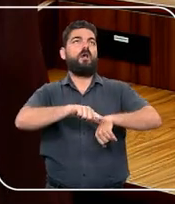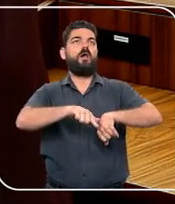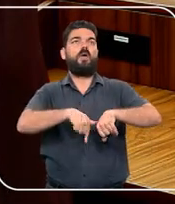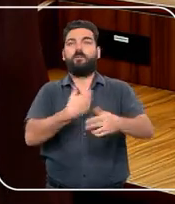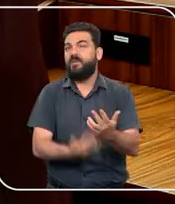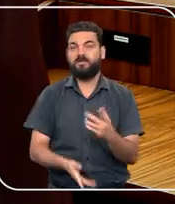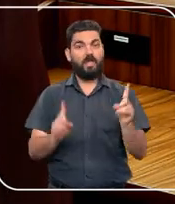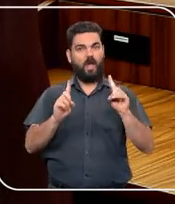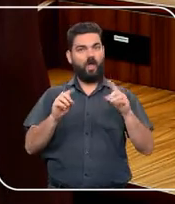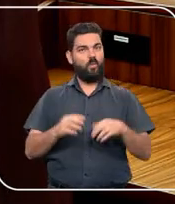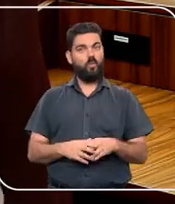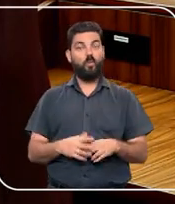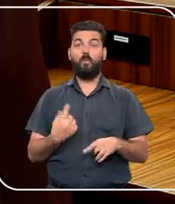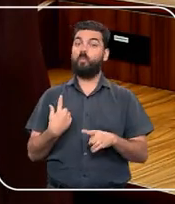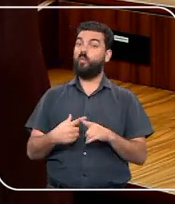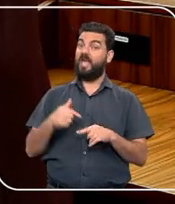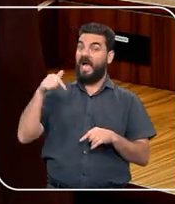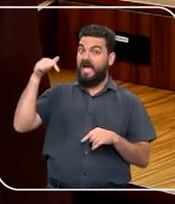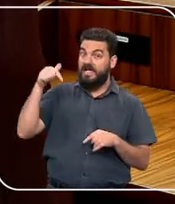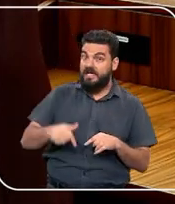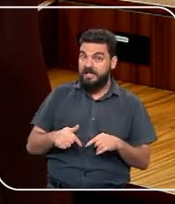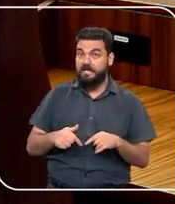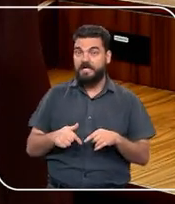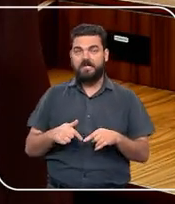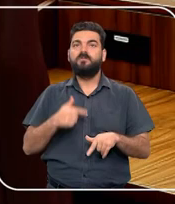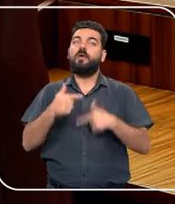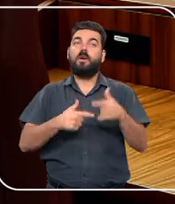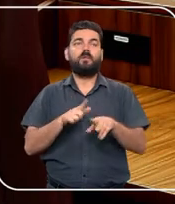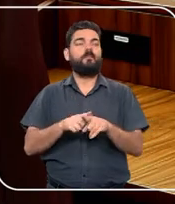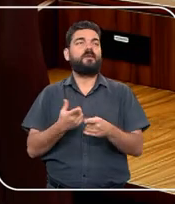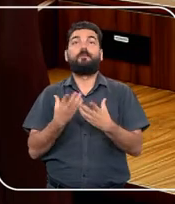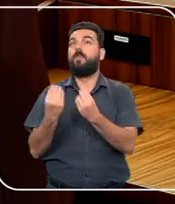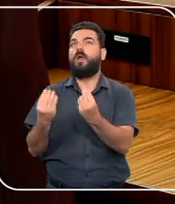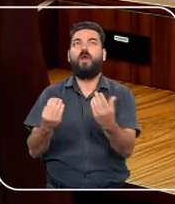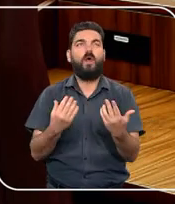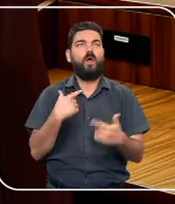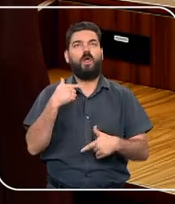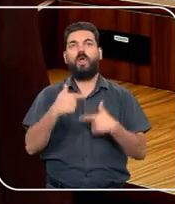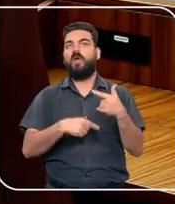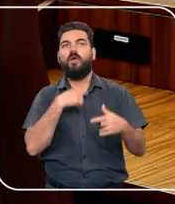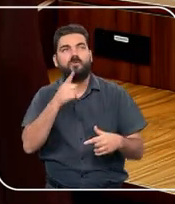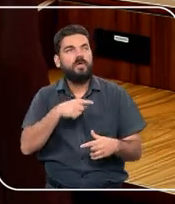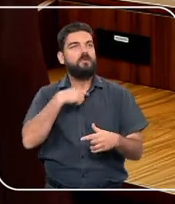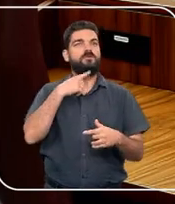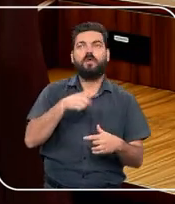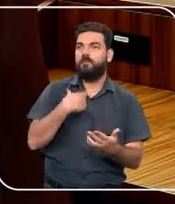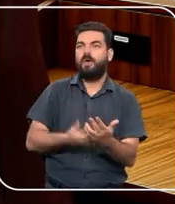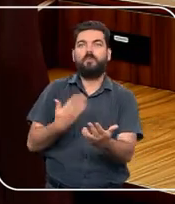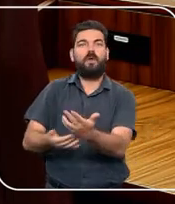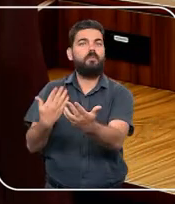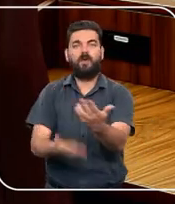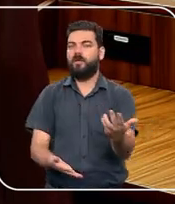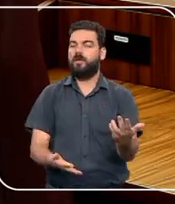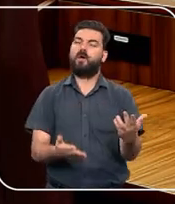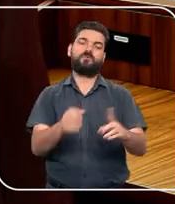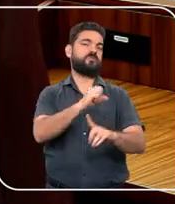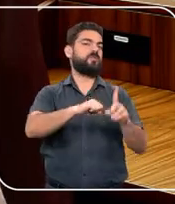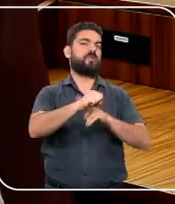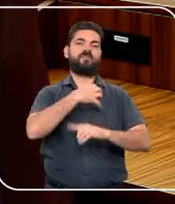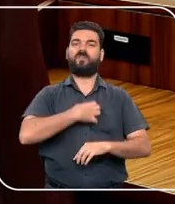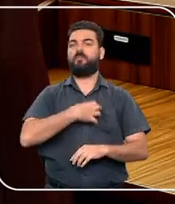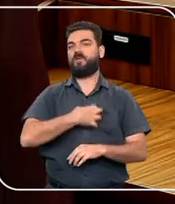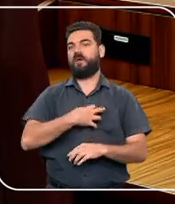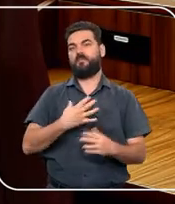aceitar que nós devido a um número excessivo de processos criminais não os julgássemos a tempo E